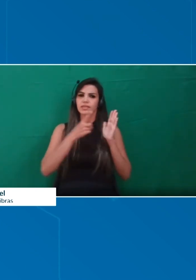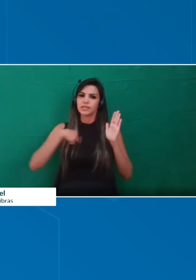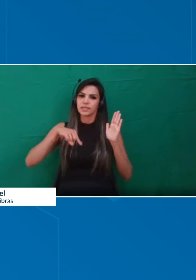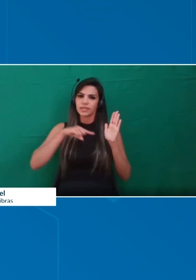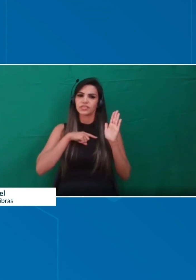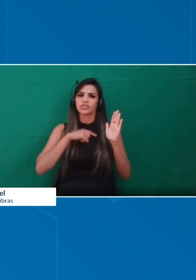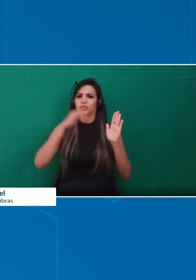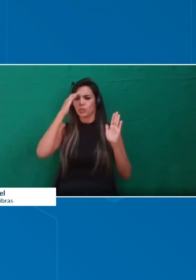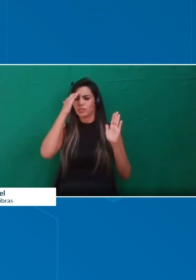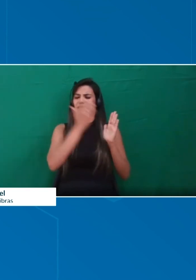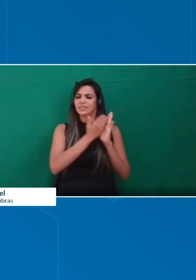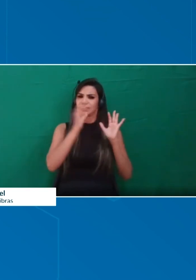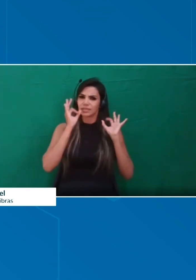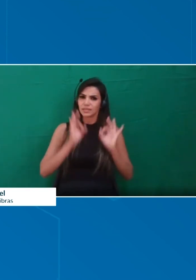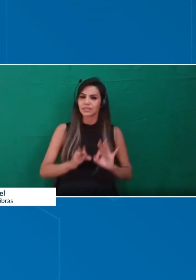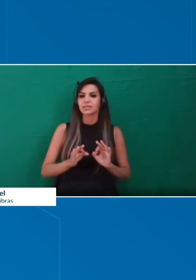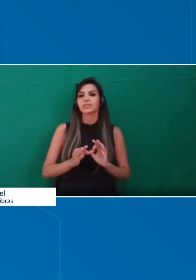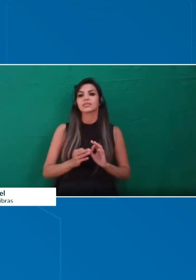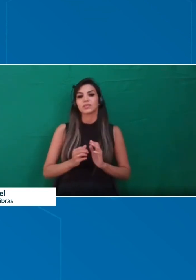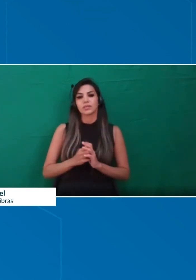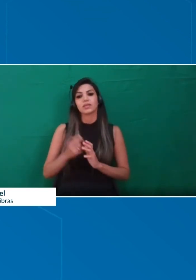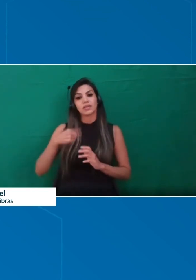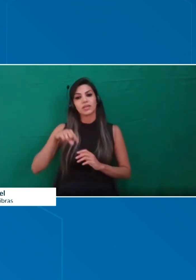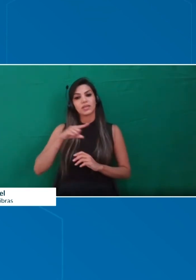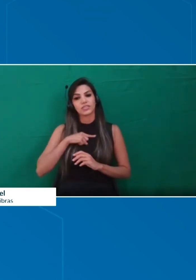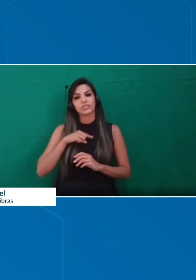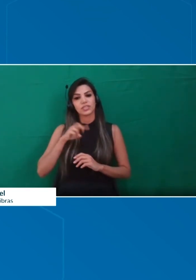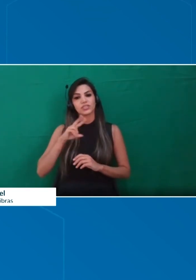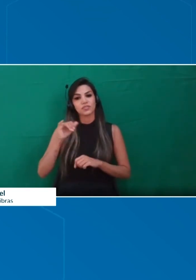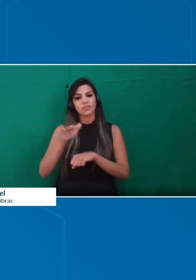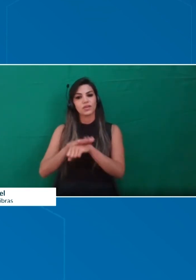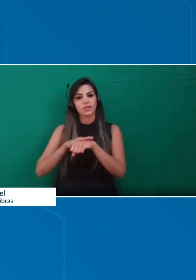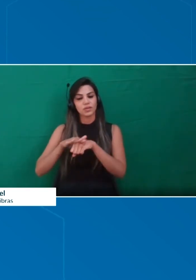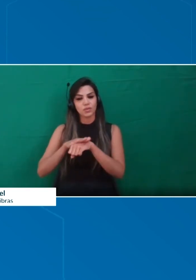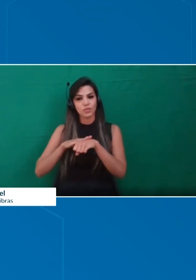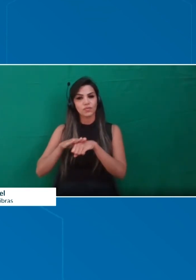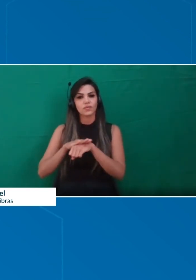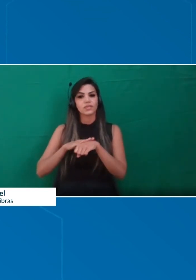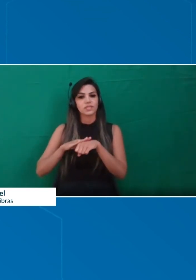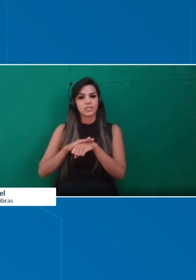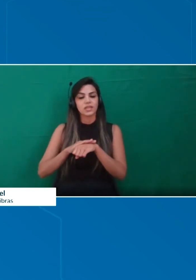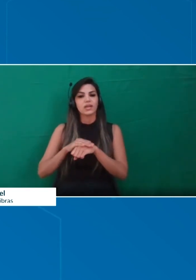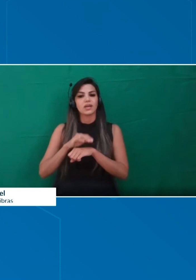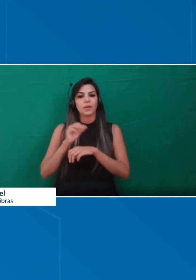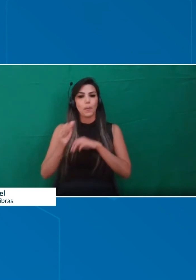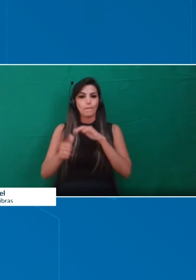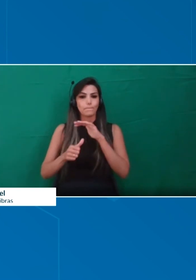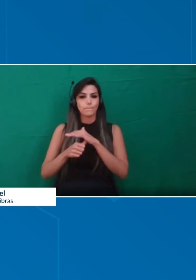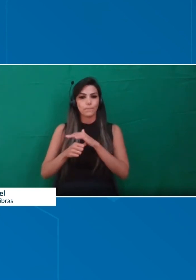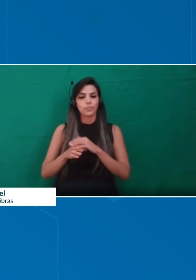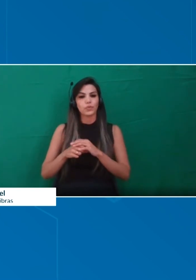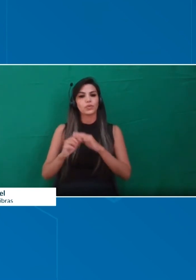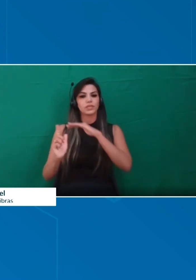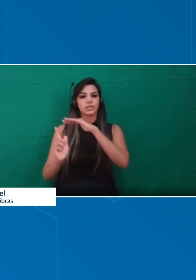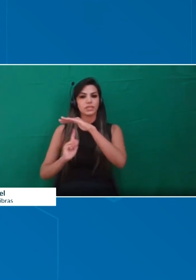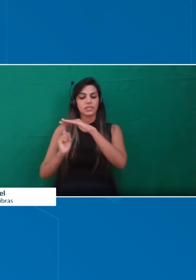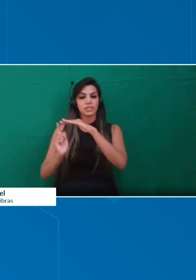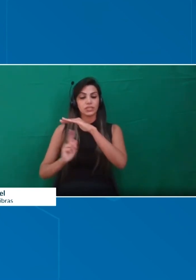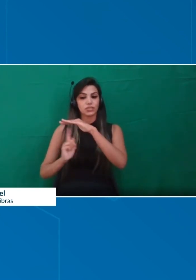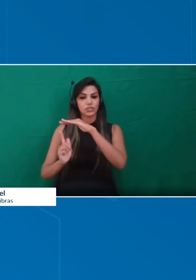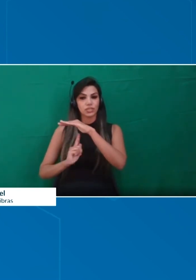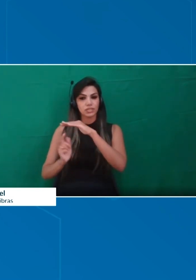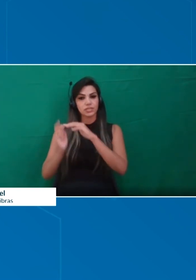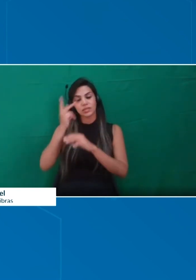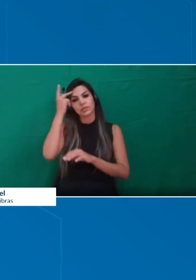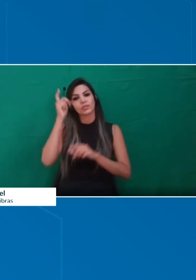aí a observação, a gente conversa com a nossa Pró-Reitoria de Gestão de Pessoas para que a gente possa estudar